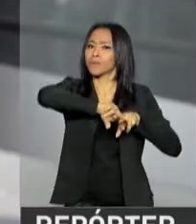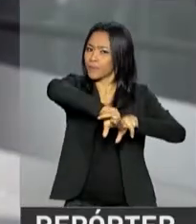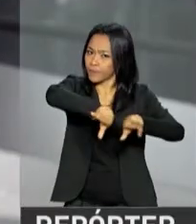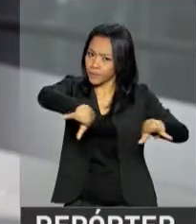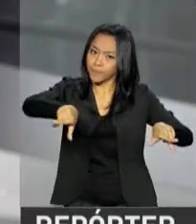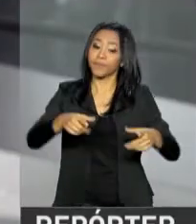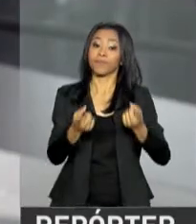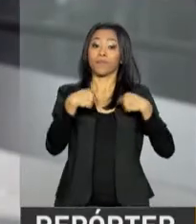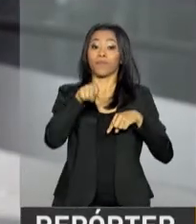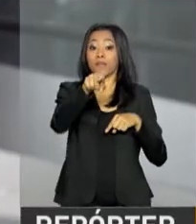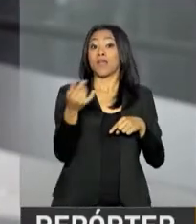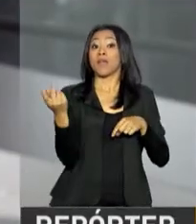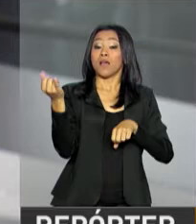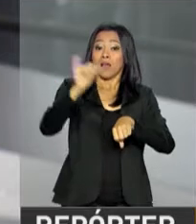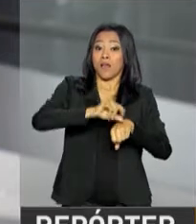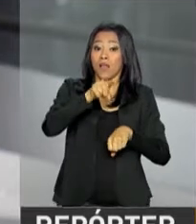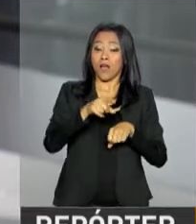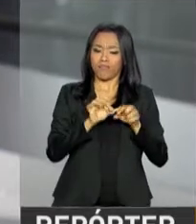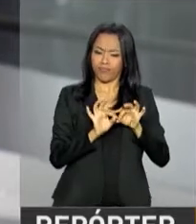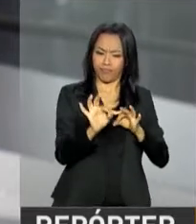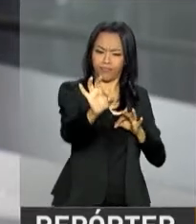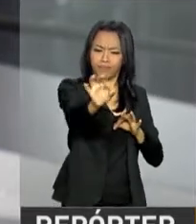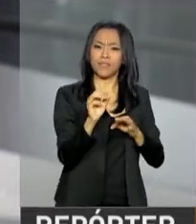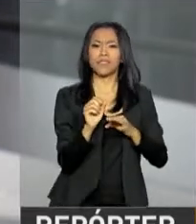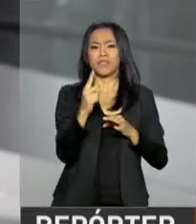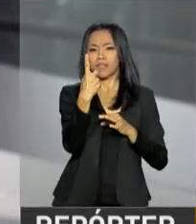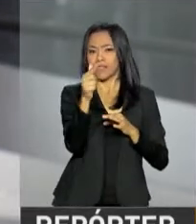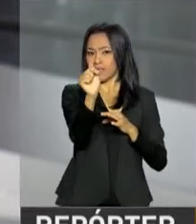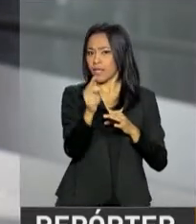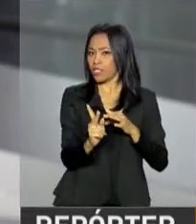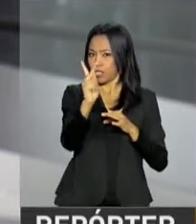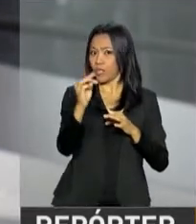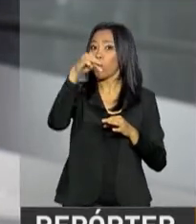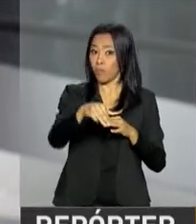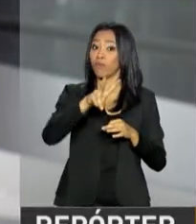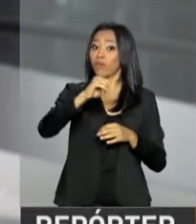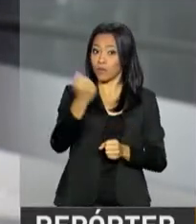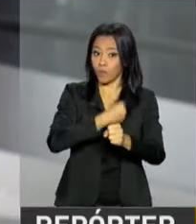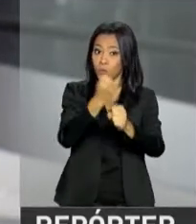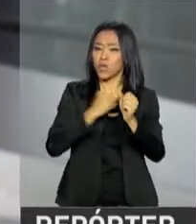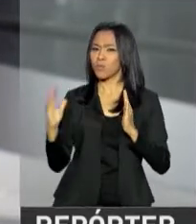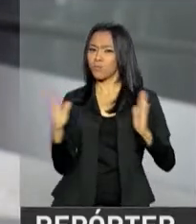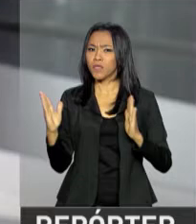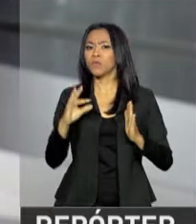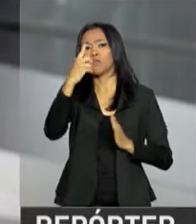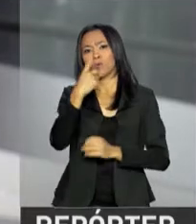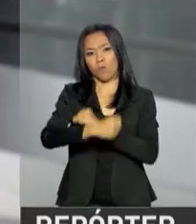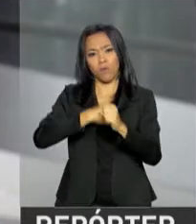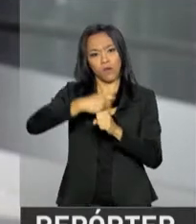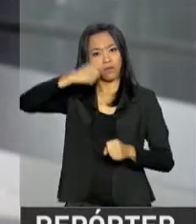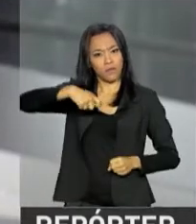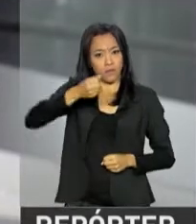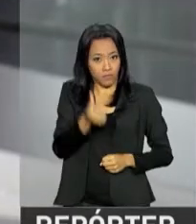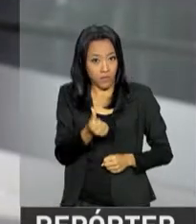o trecho norte sul do brt de aproximadamente 17 quilômetros deve ser concluído em um prazo de um ano e meio quando